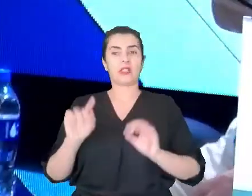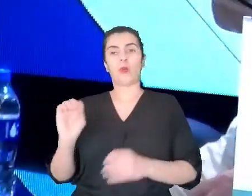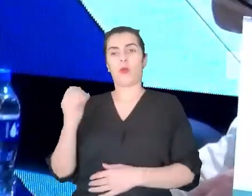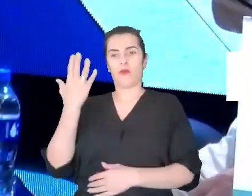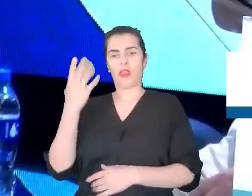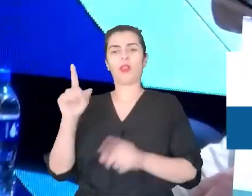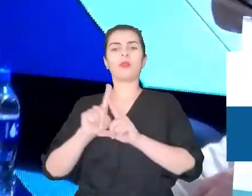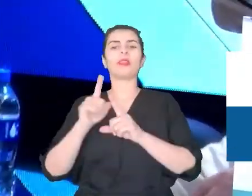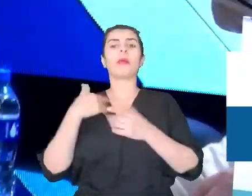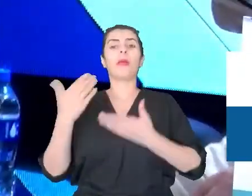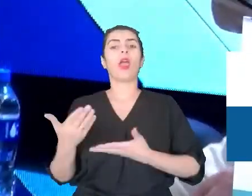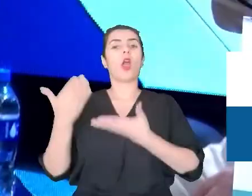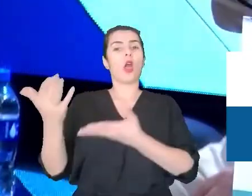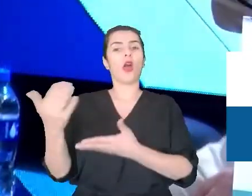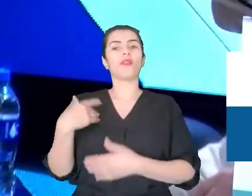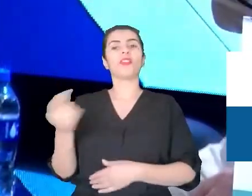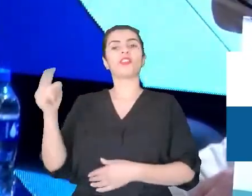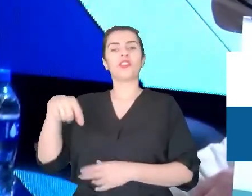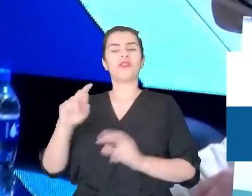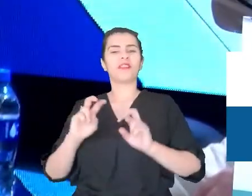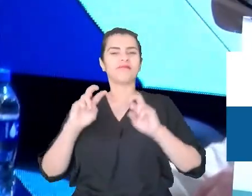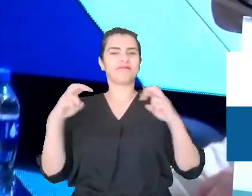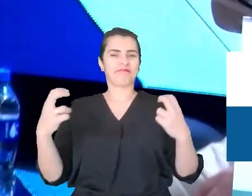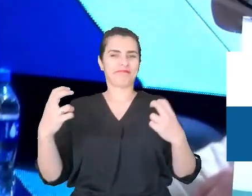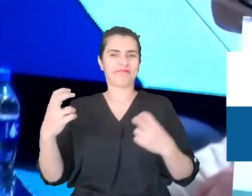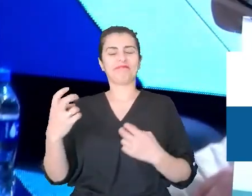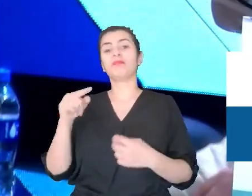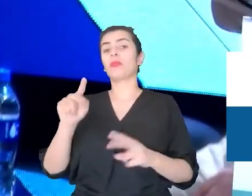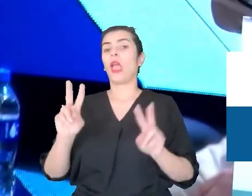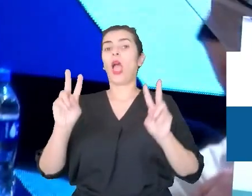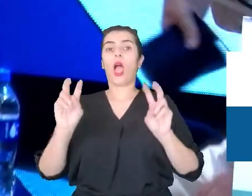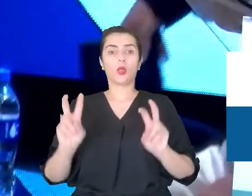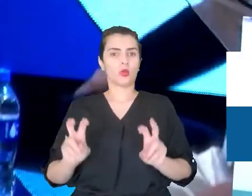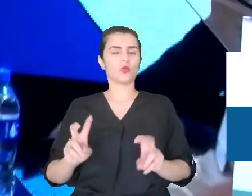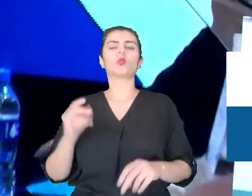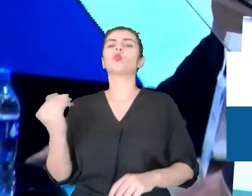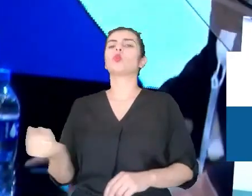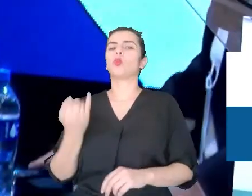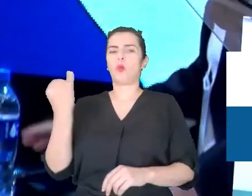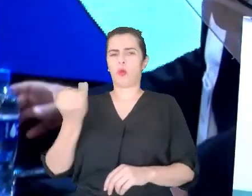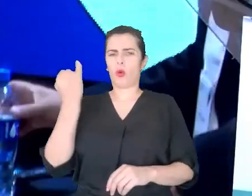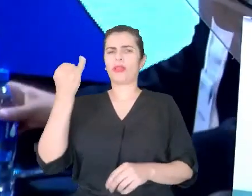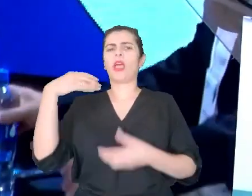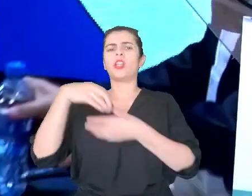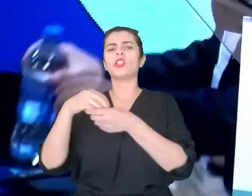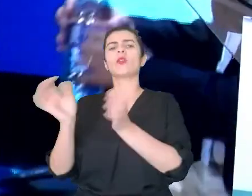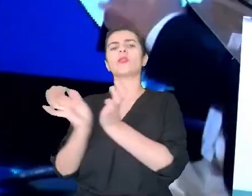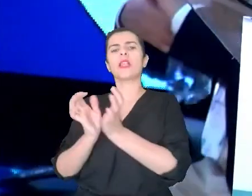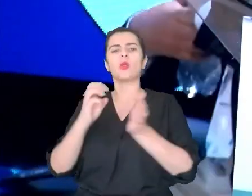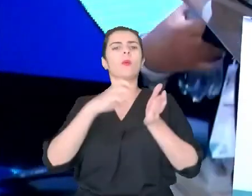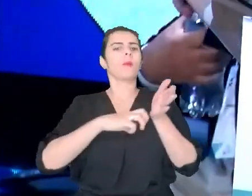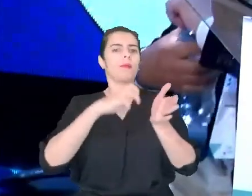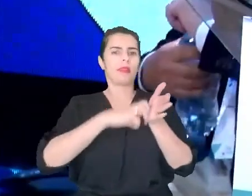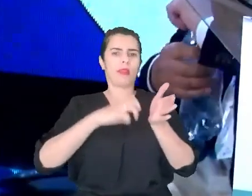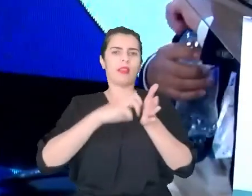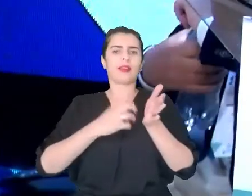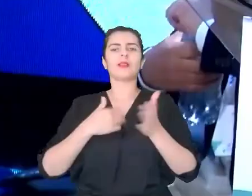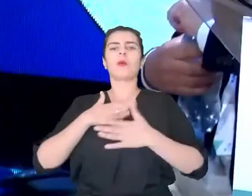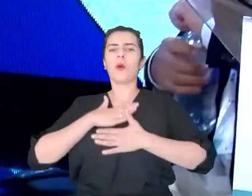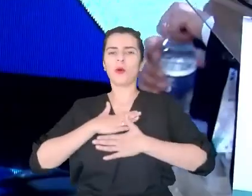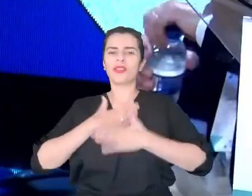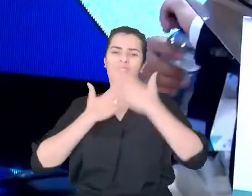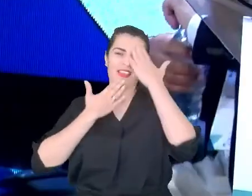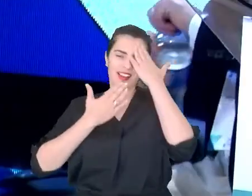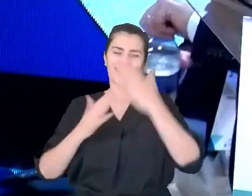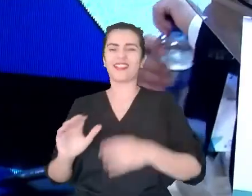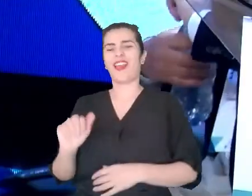para participar de um painel cujo tema é de grande relevância para o setor de mineração. Gostaria de agradecer a Aline,